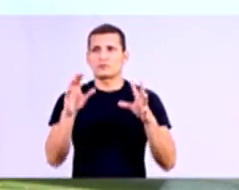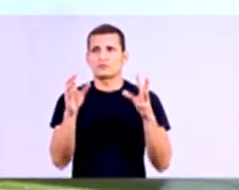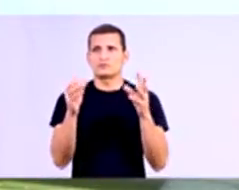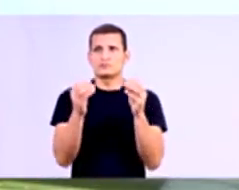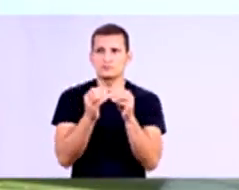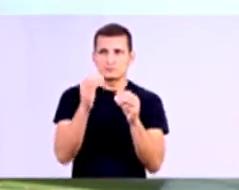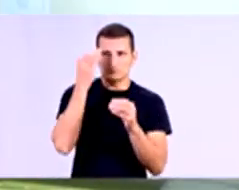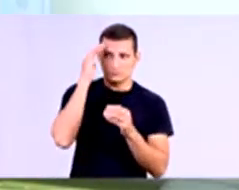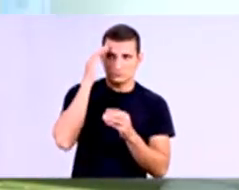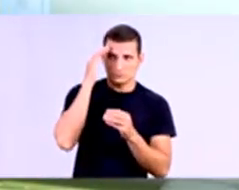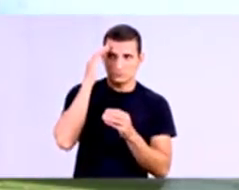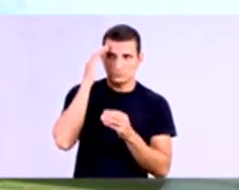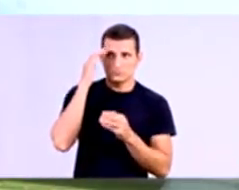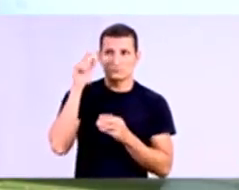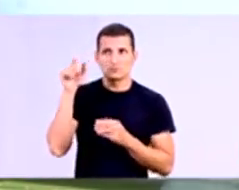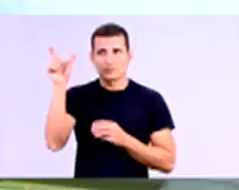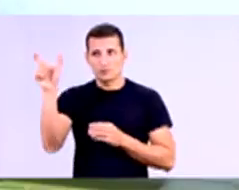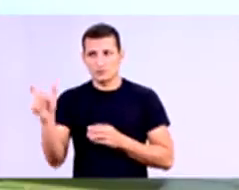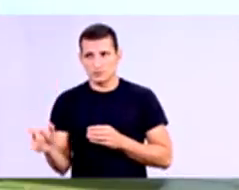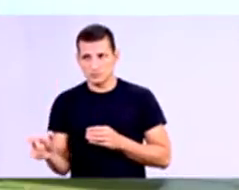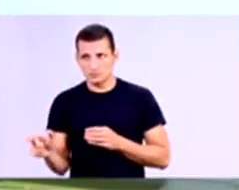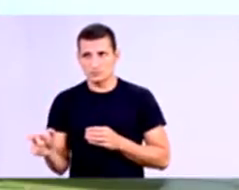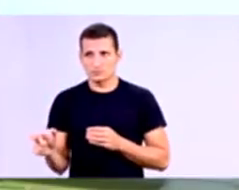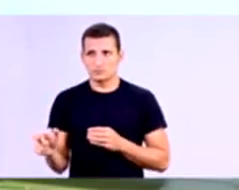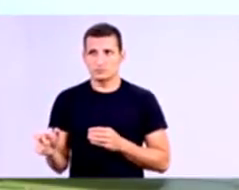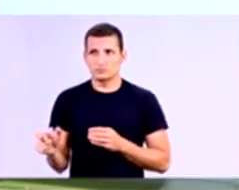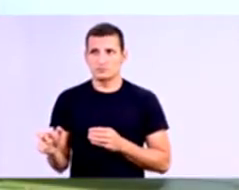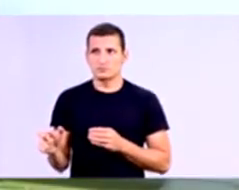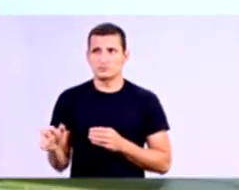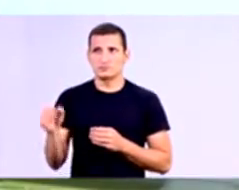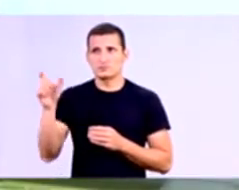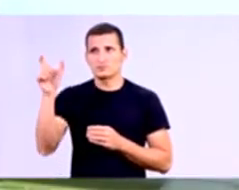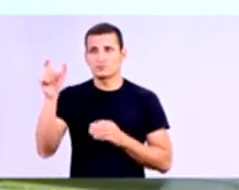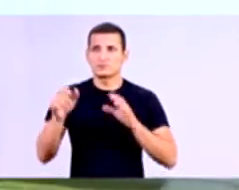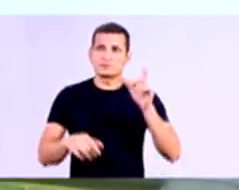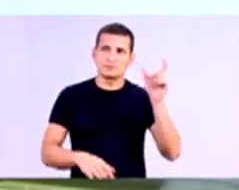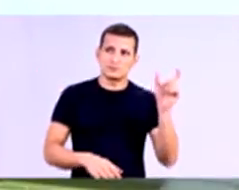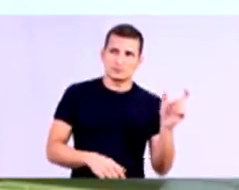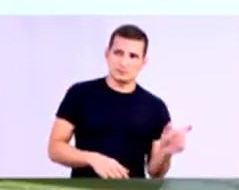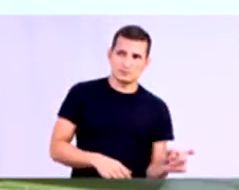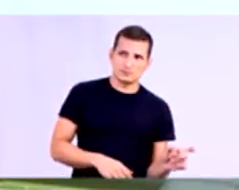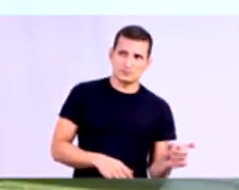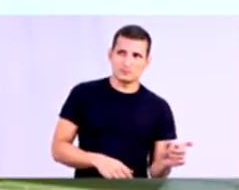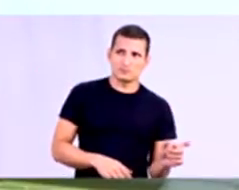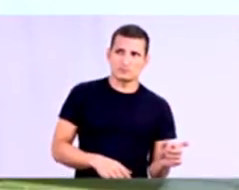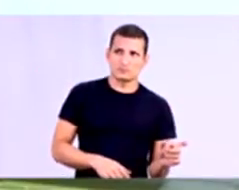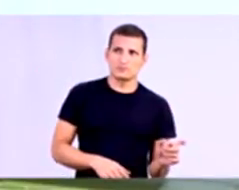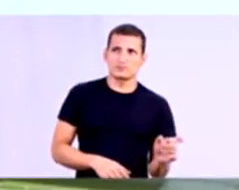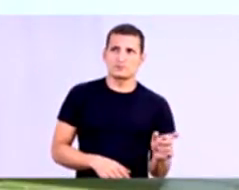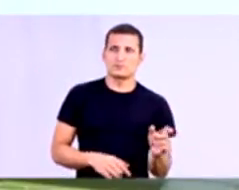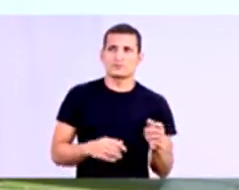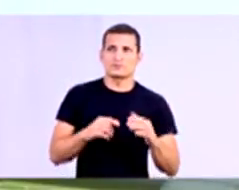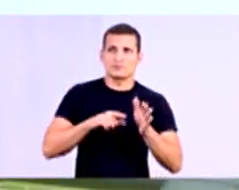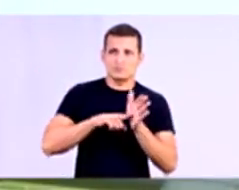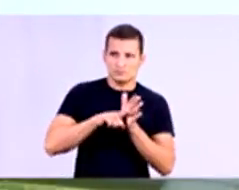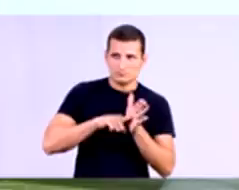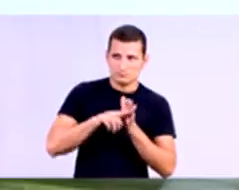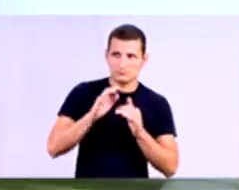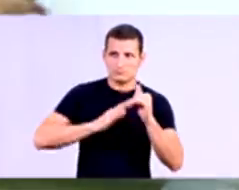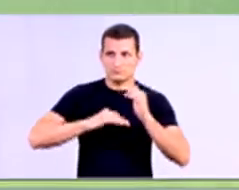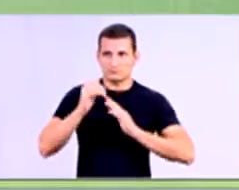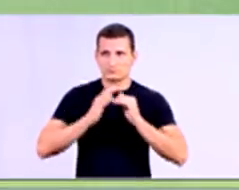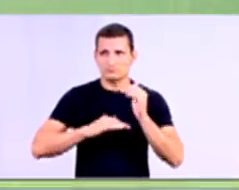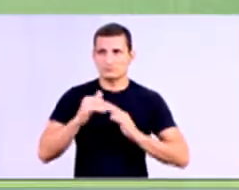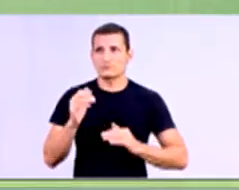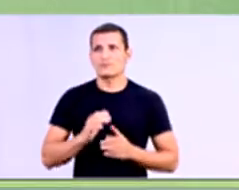entendimento, tanto quanto o entendimento do cliente, quase que eu travo nessa palavra, como o entendimento do analista, certo?